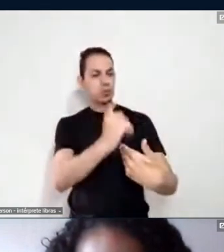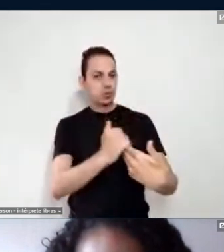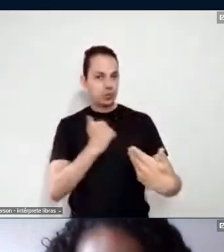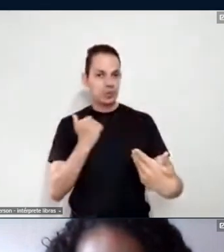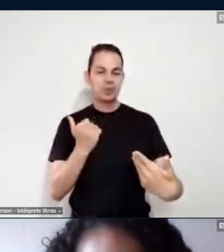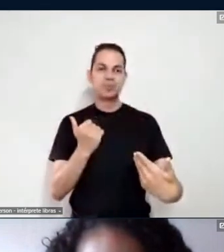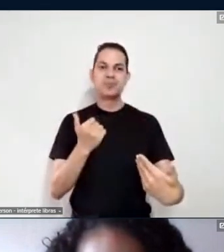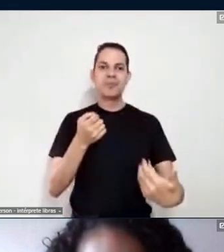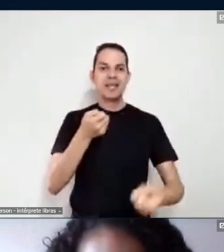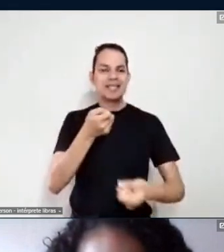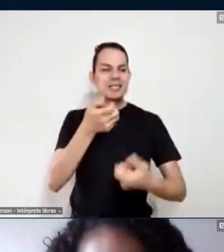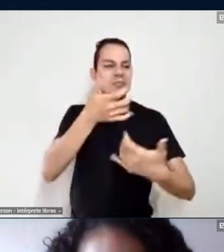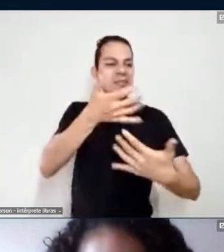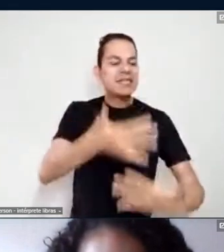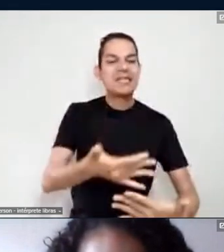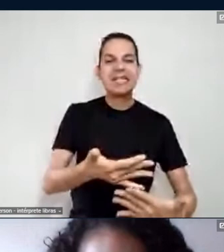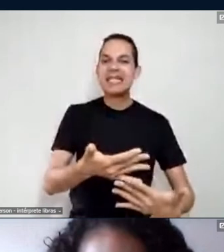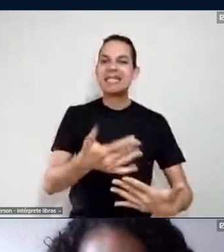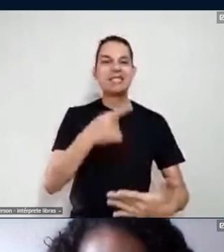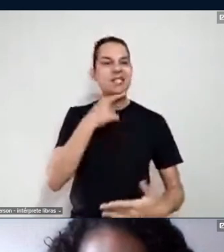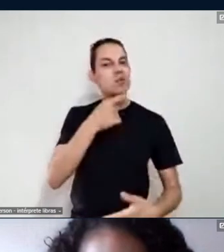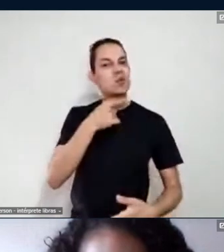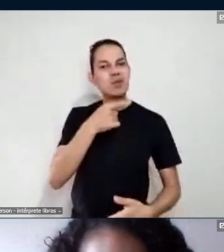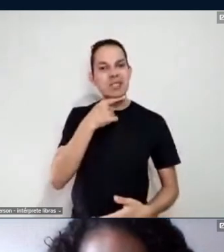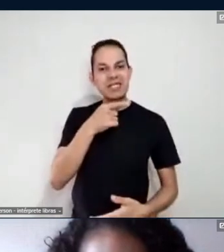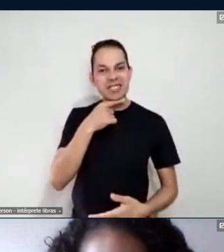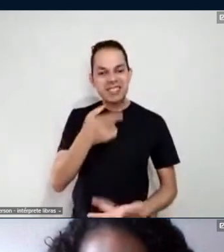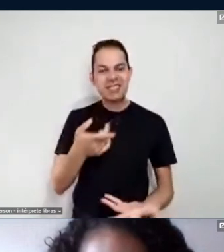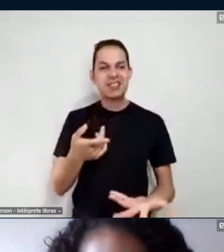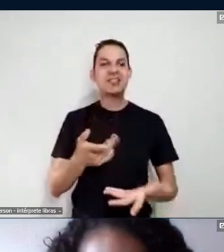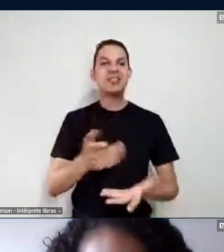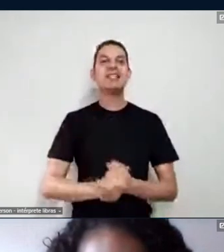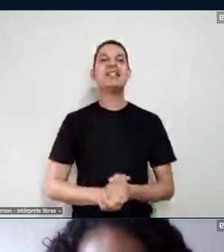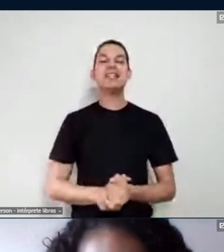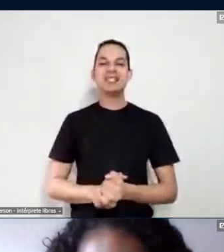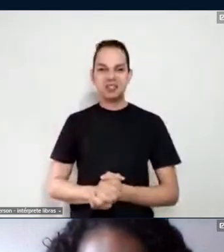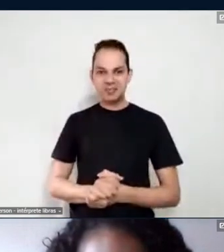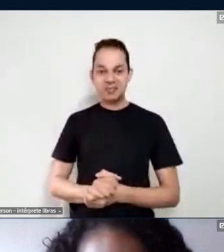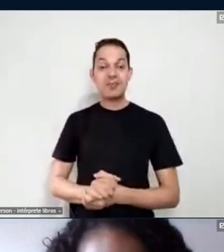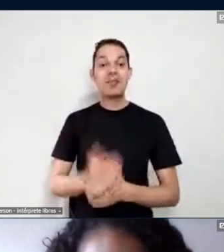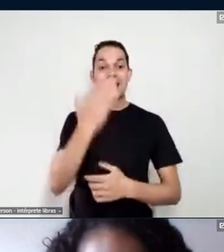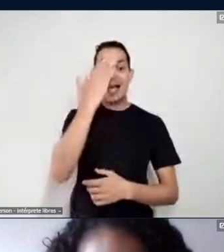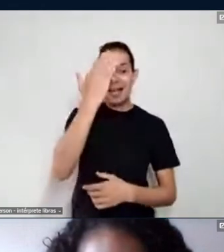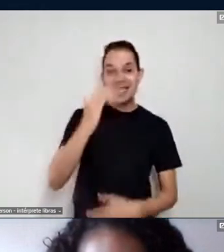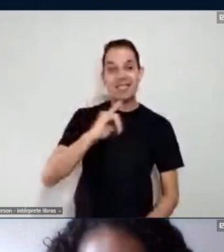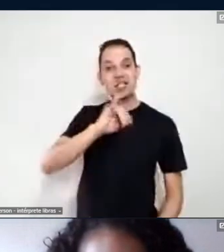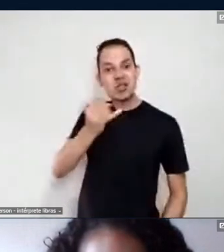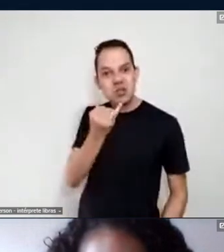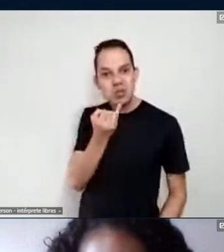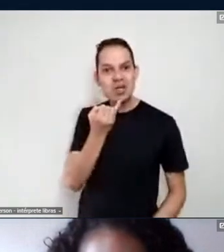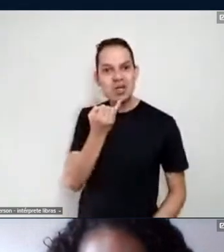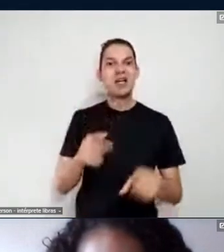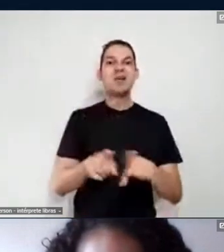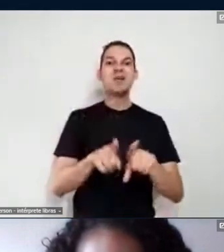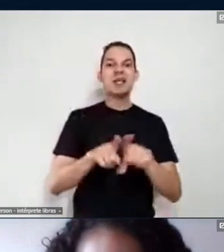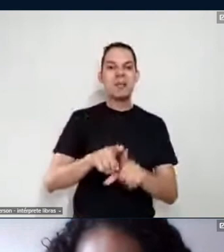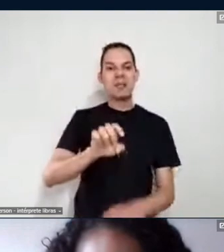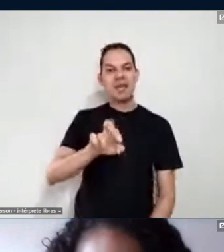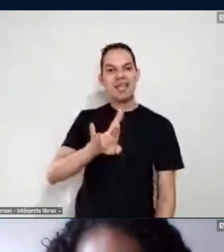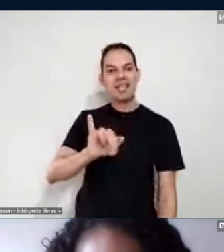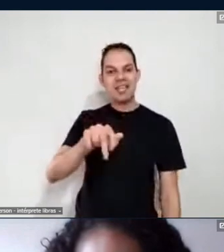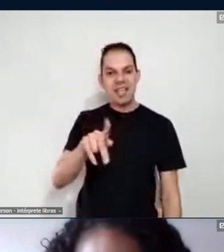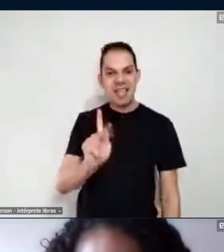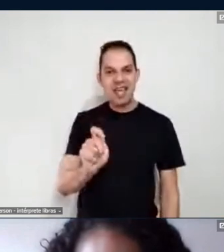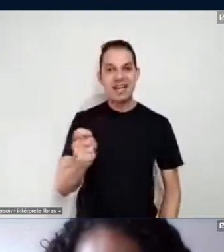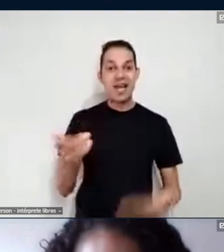palavras aqui para expressar. agradecer ao João e a Érica, que interpretaram aqui hoje,